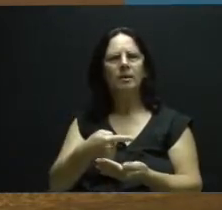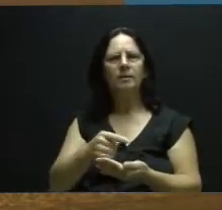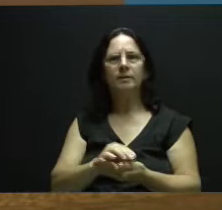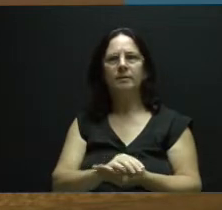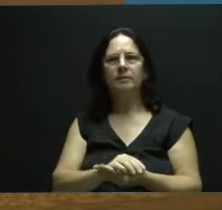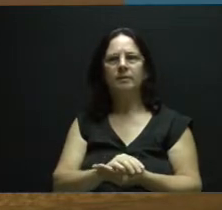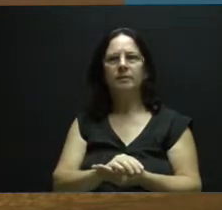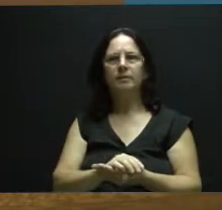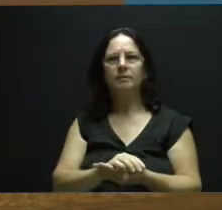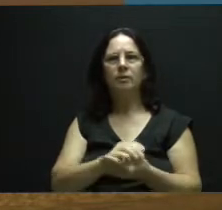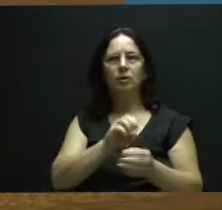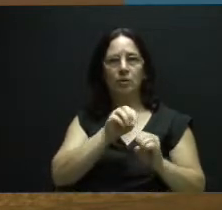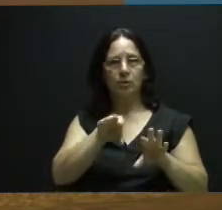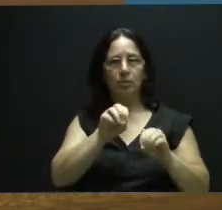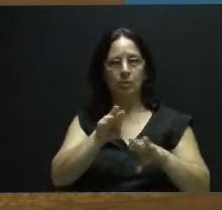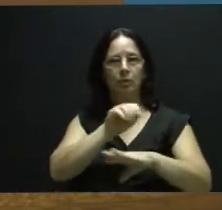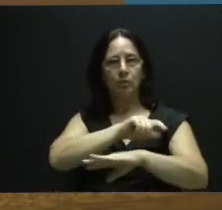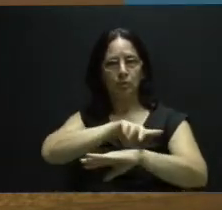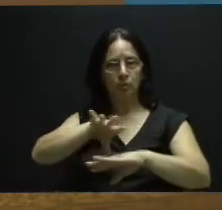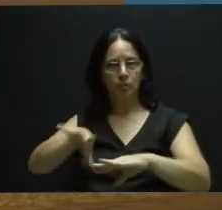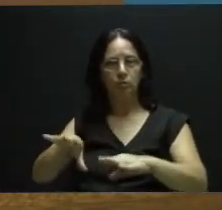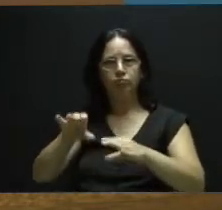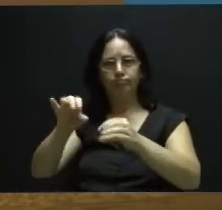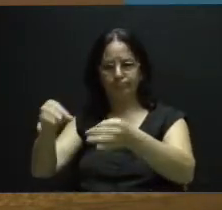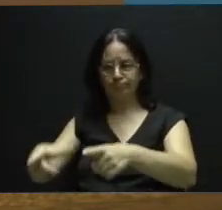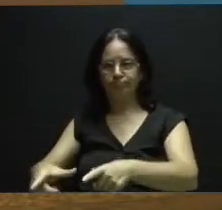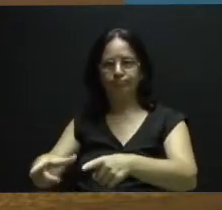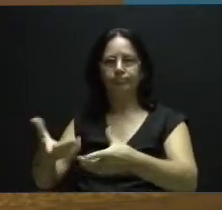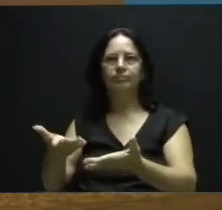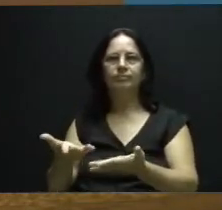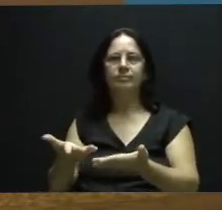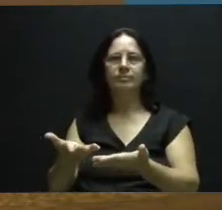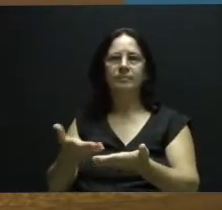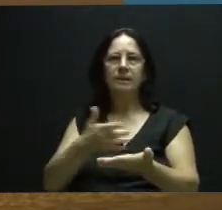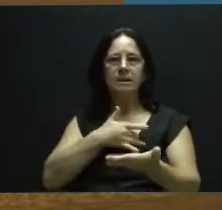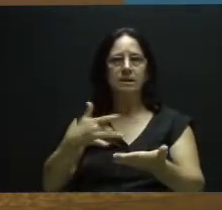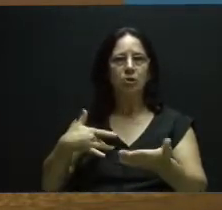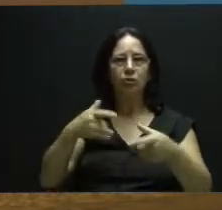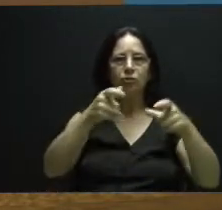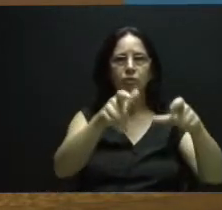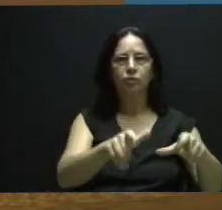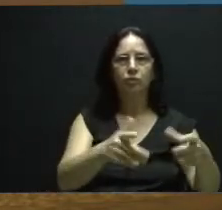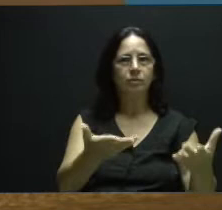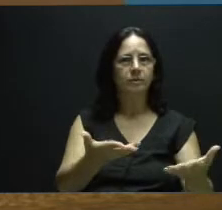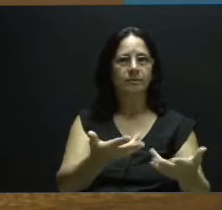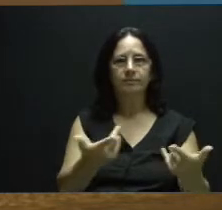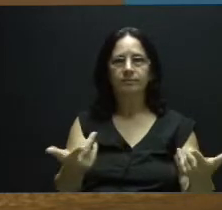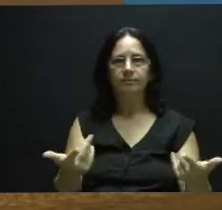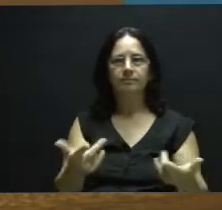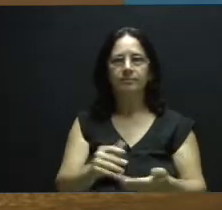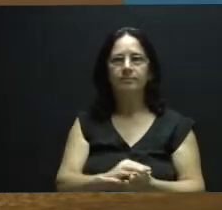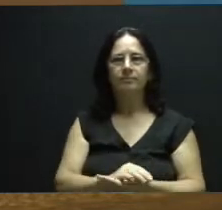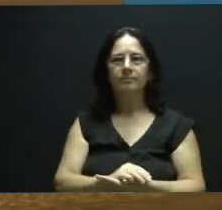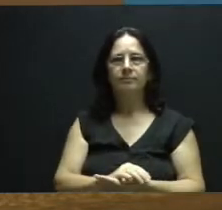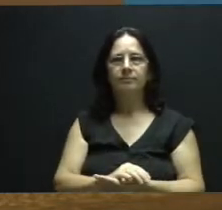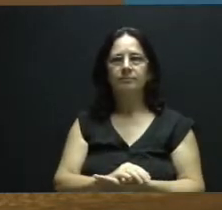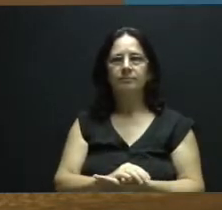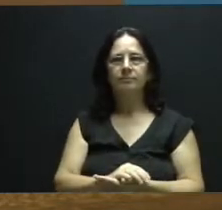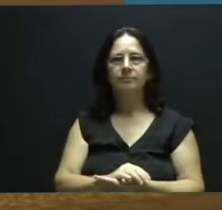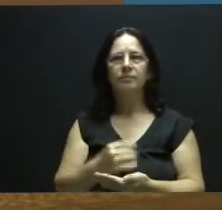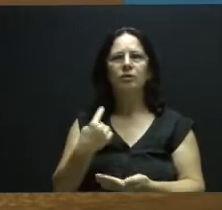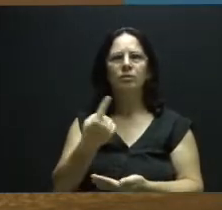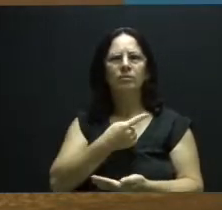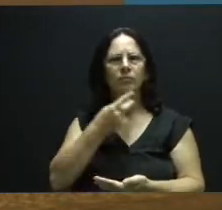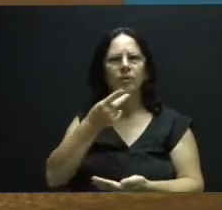da educação que é de educação que é de saúde de saúde simples assim o vereador sergio santana estamos